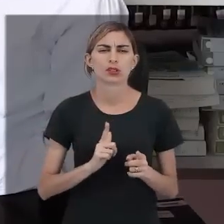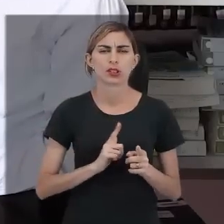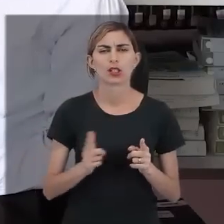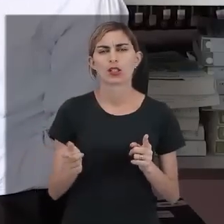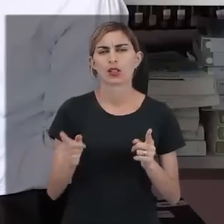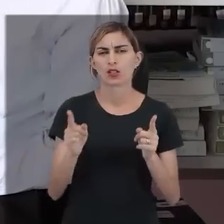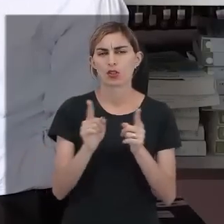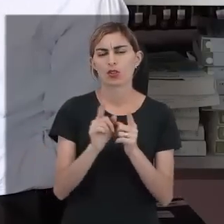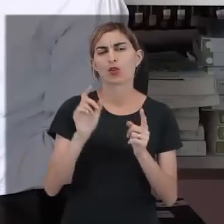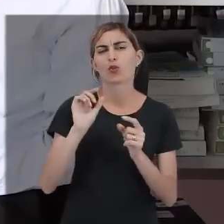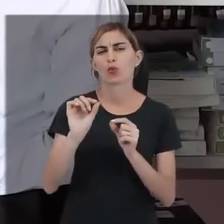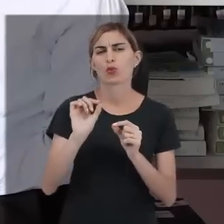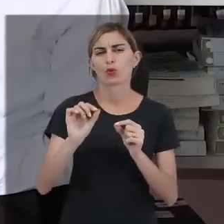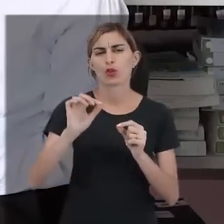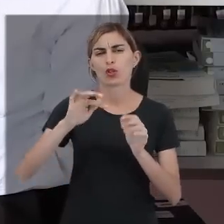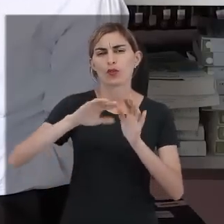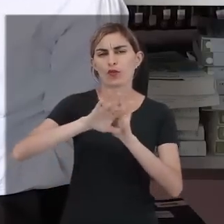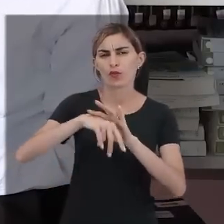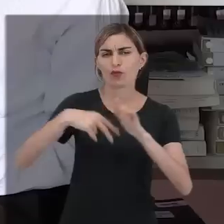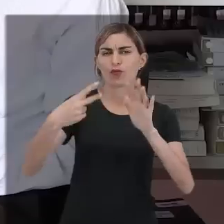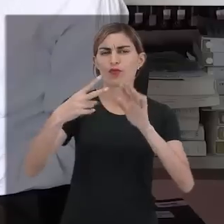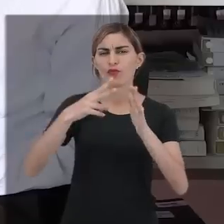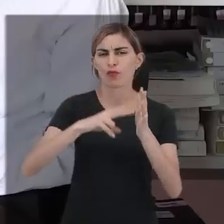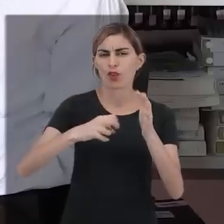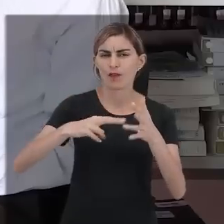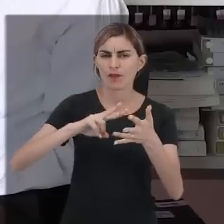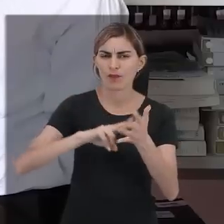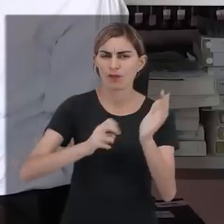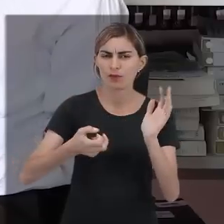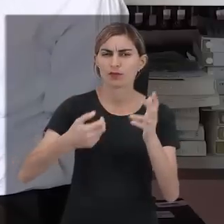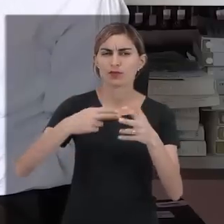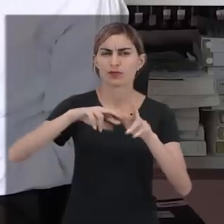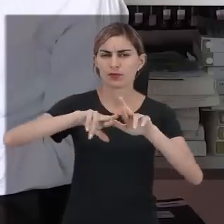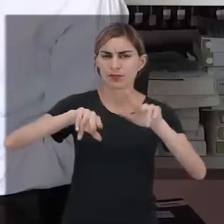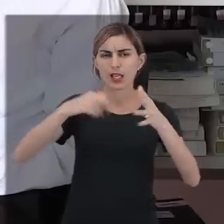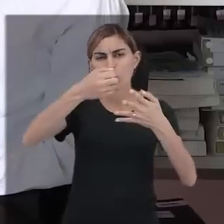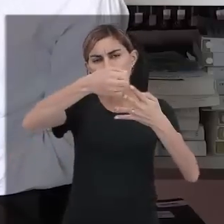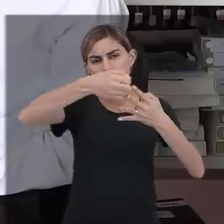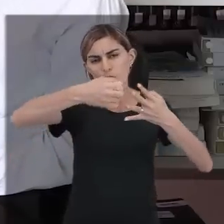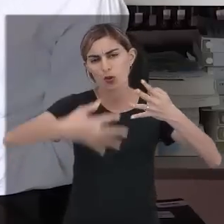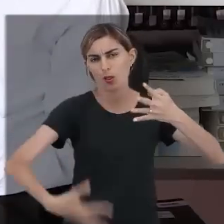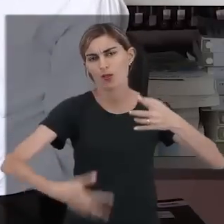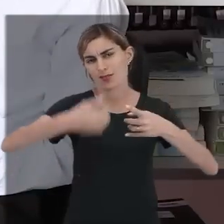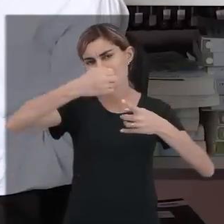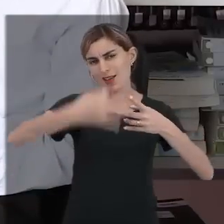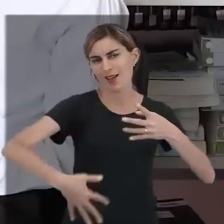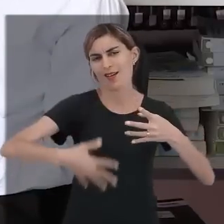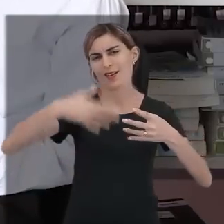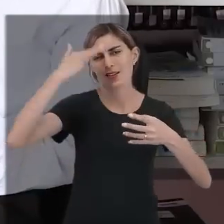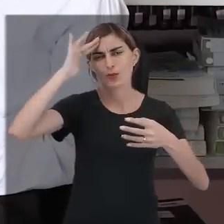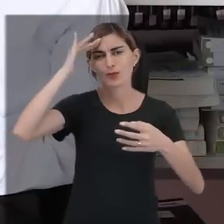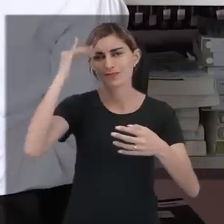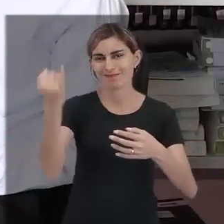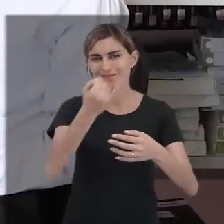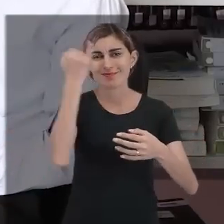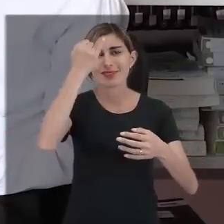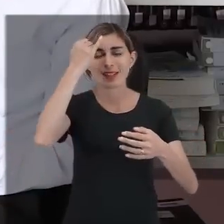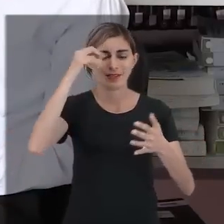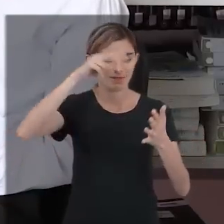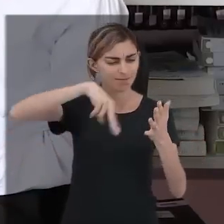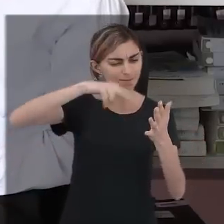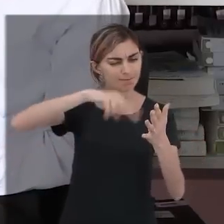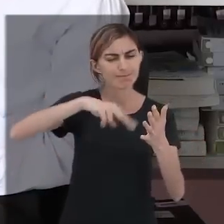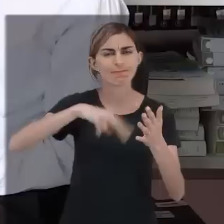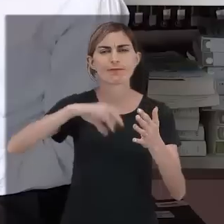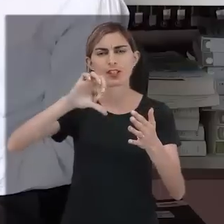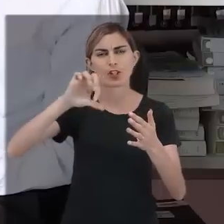no caso, ela envolve o quê? Fundamentos, vocabulários, ela é um glossário com definições importantes, para que o leitor, quando adquira a